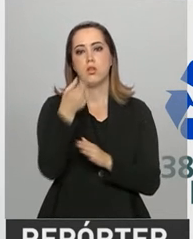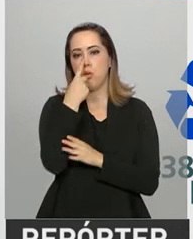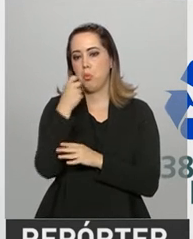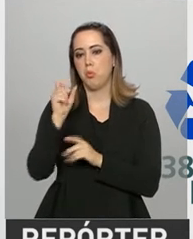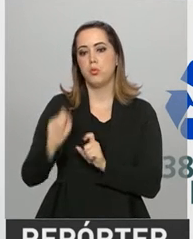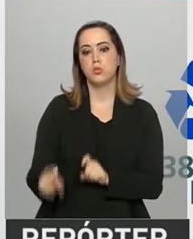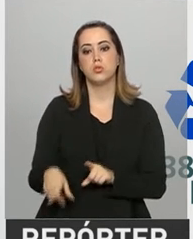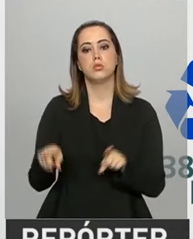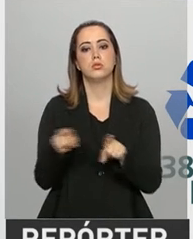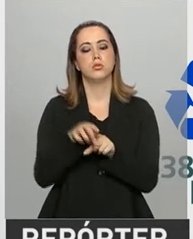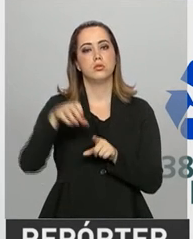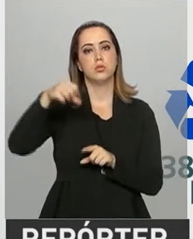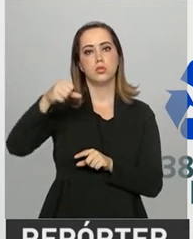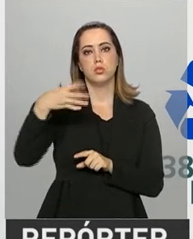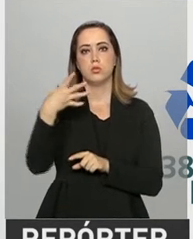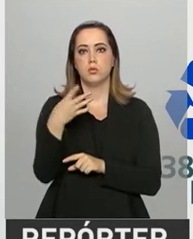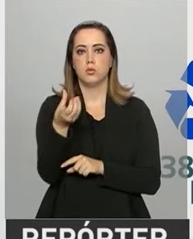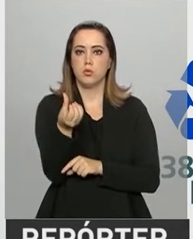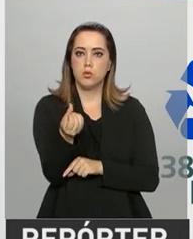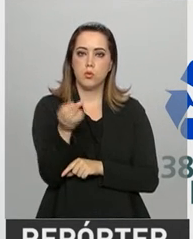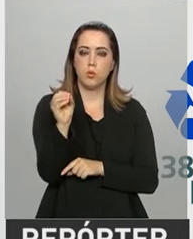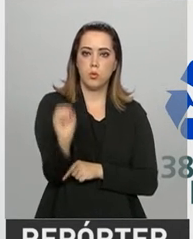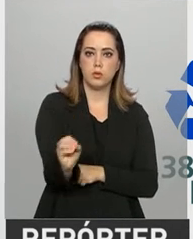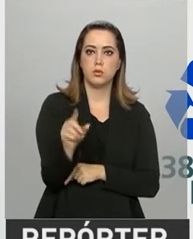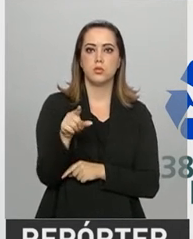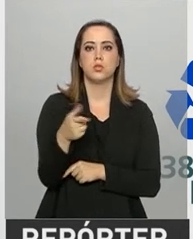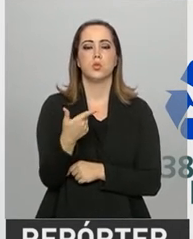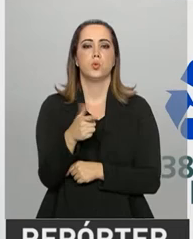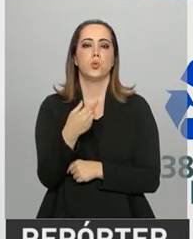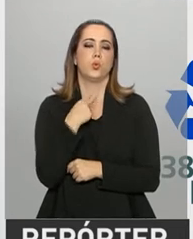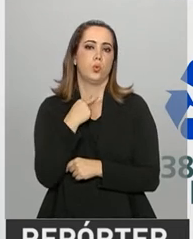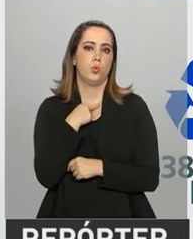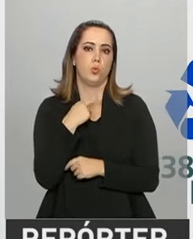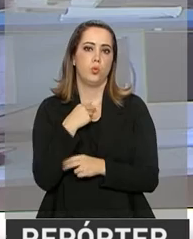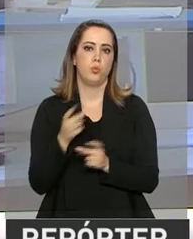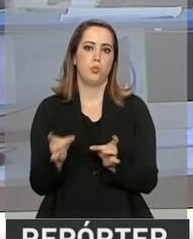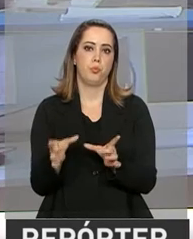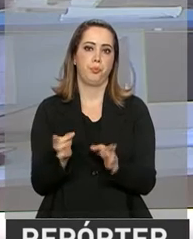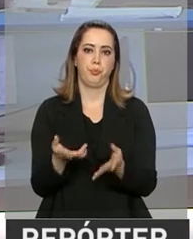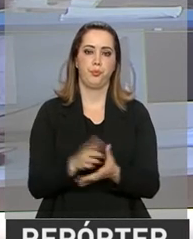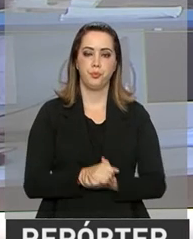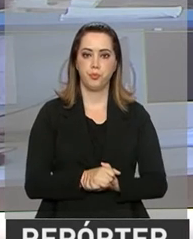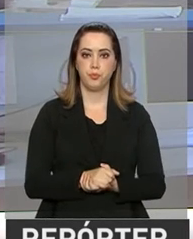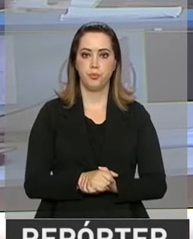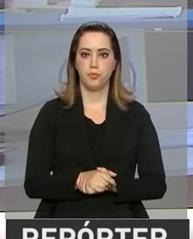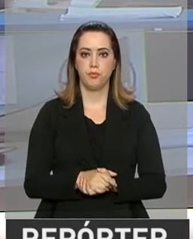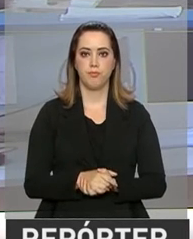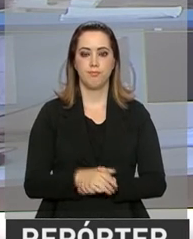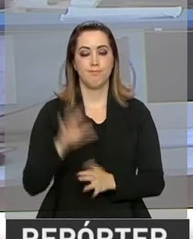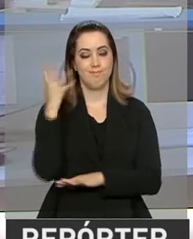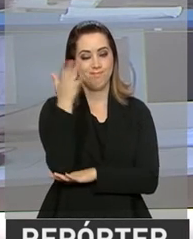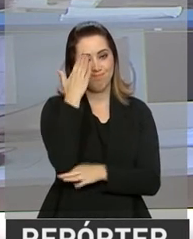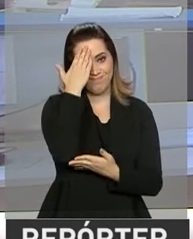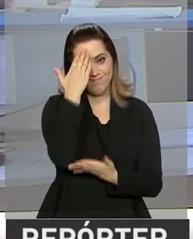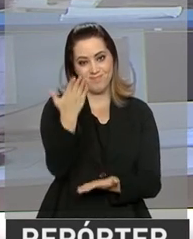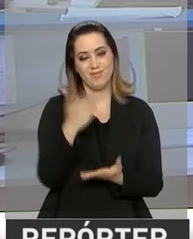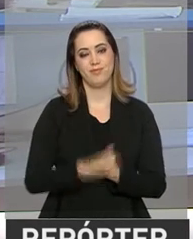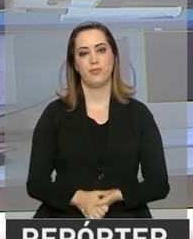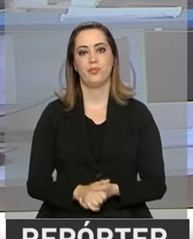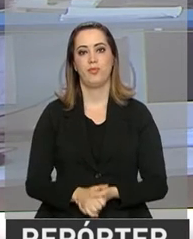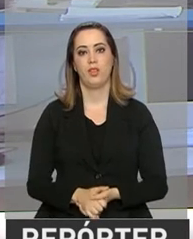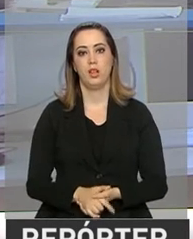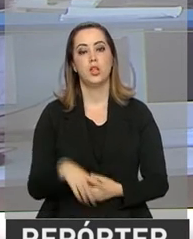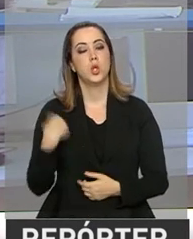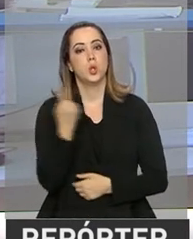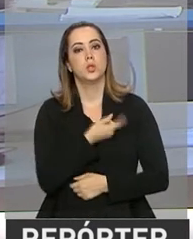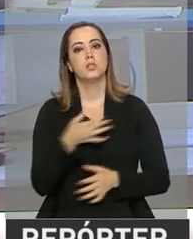e sessenta quilos de material não comercializável a natureza agradece e nós ficamos por aqui